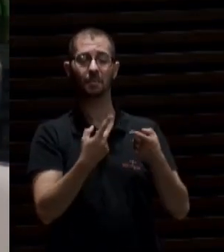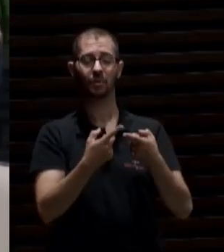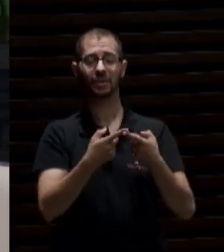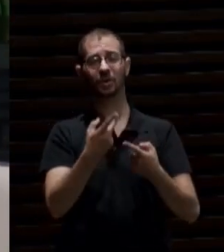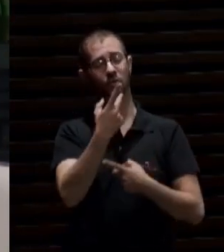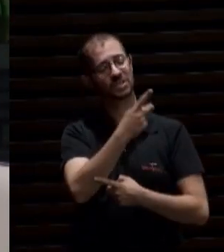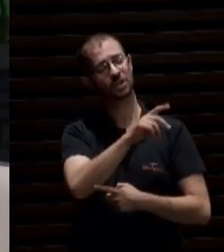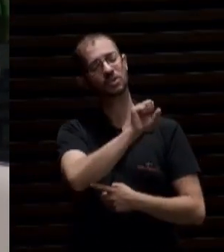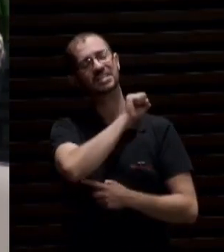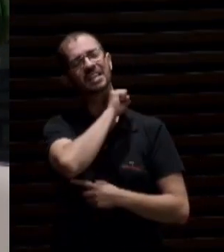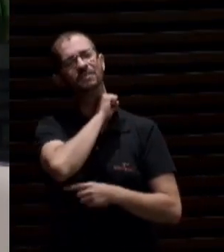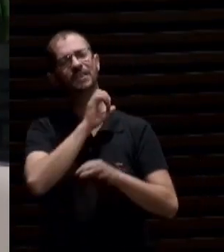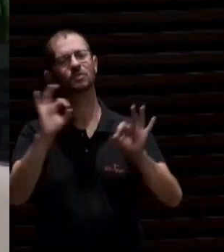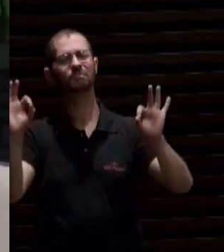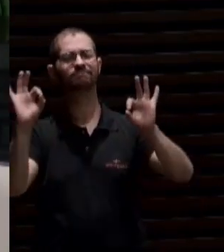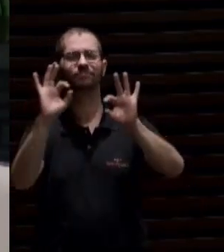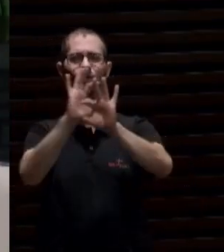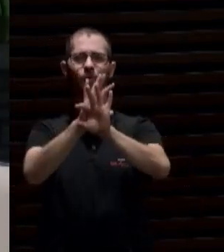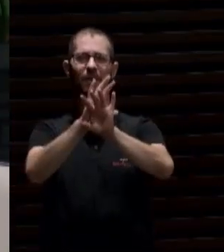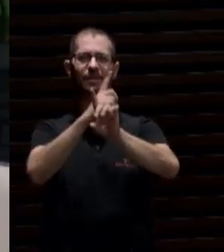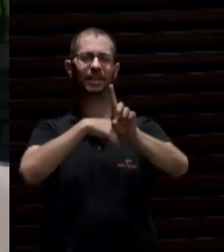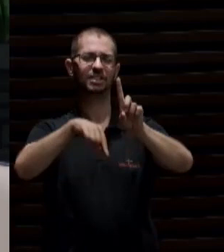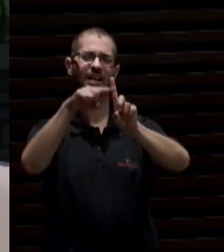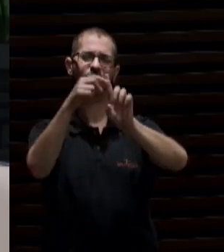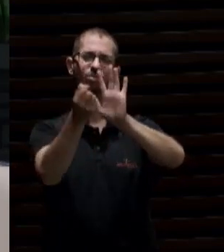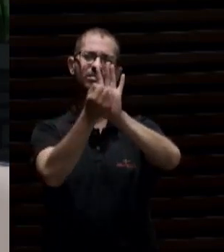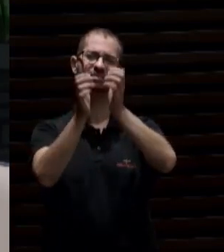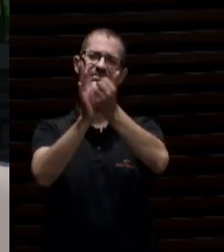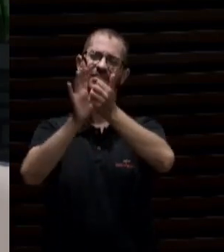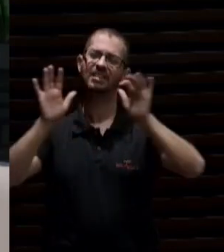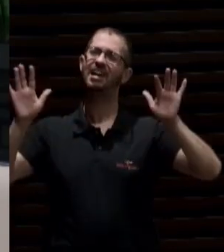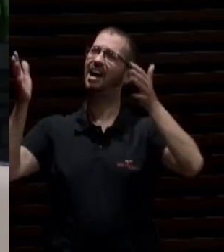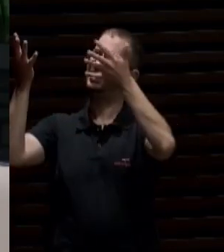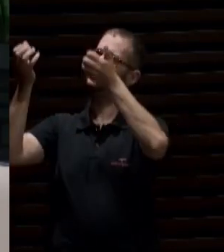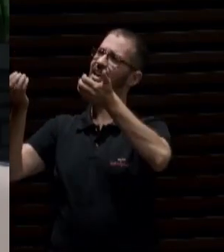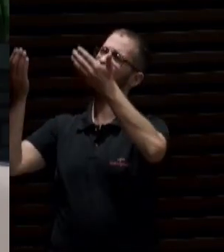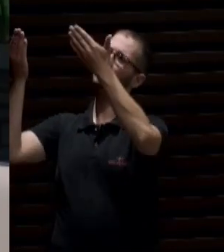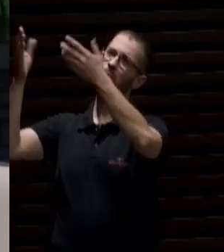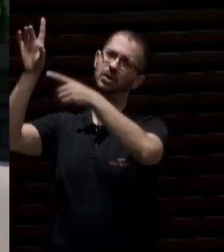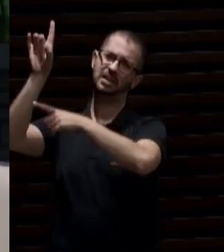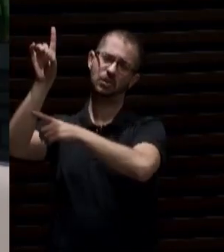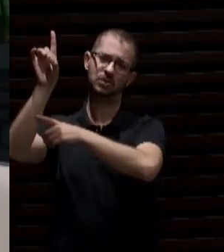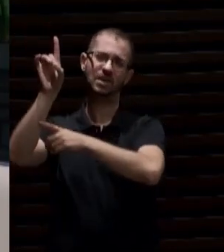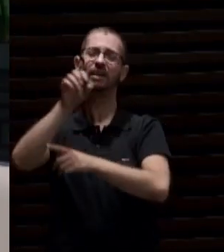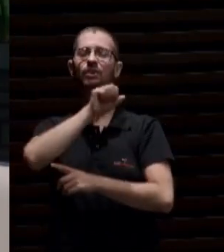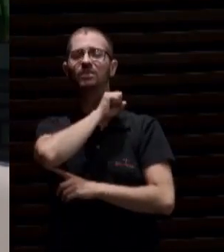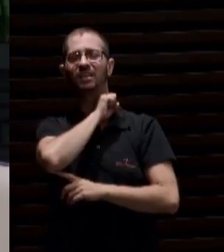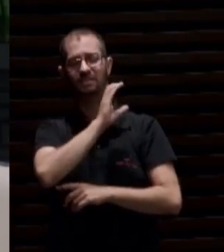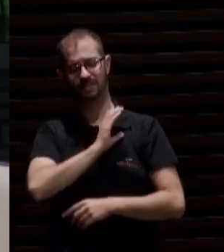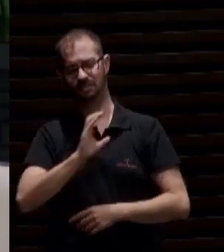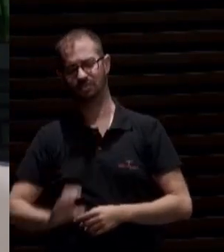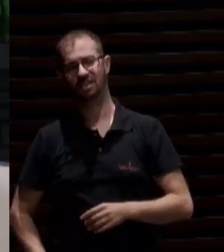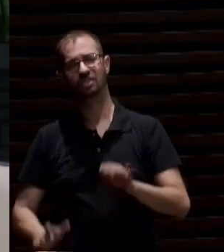sacrifício foi completamente aceito por Deus. E é com base agora no sacrifício de Cristo Jesus